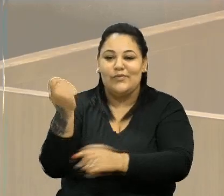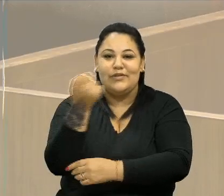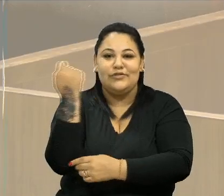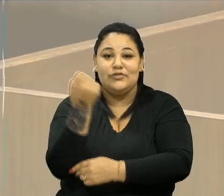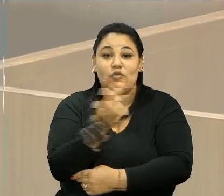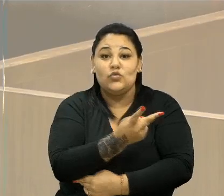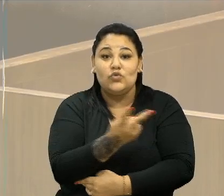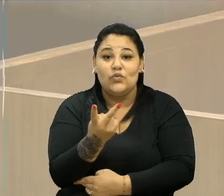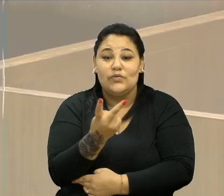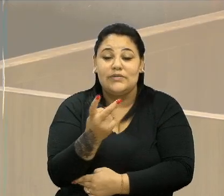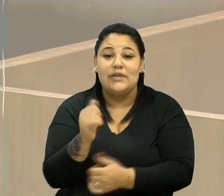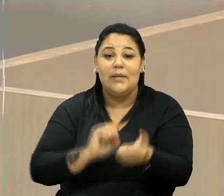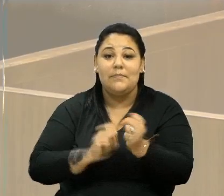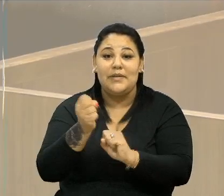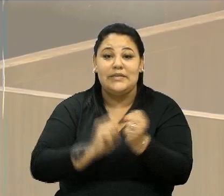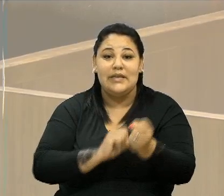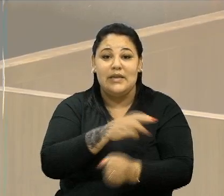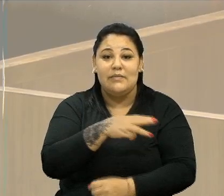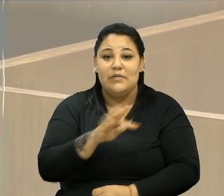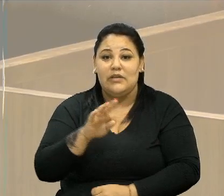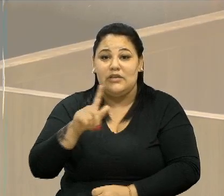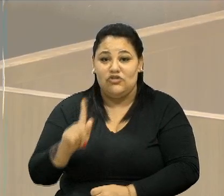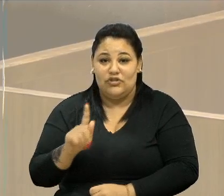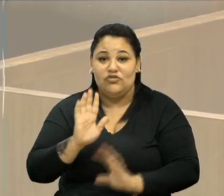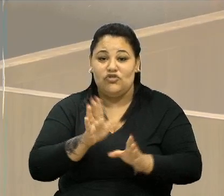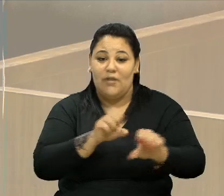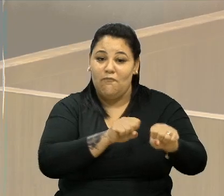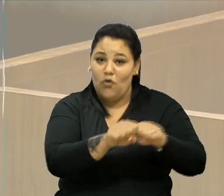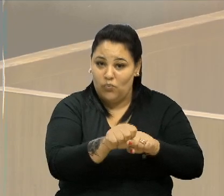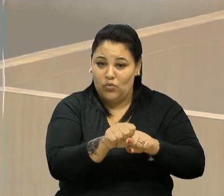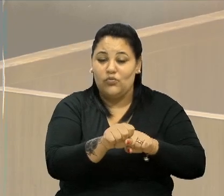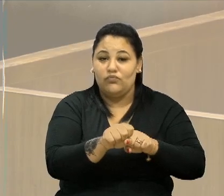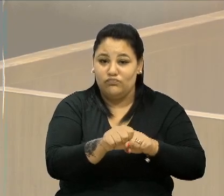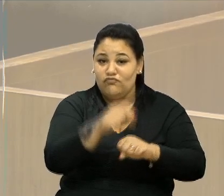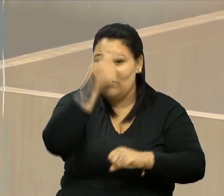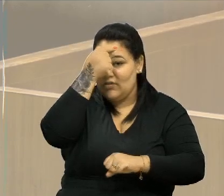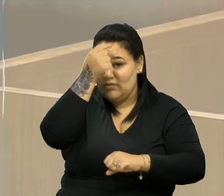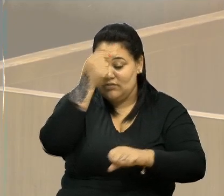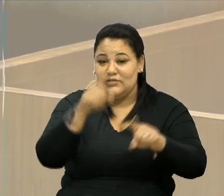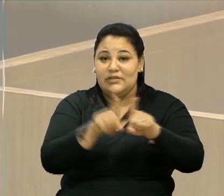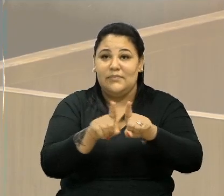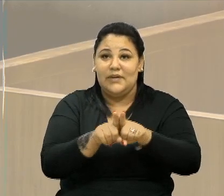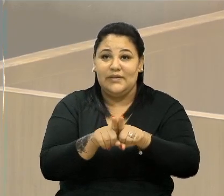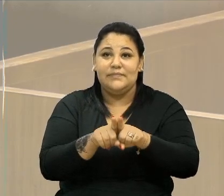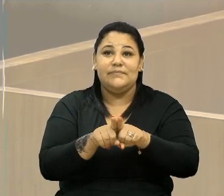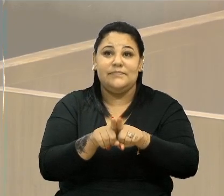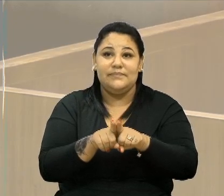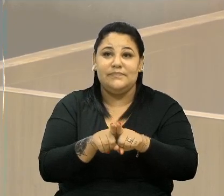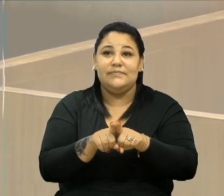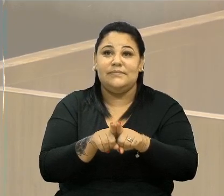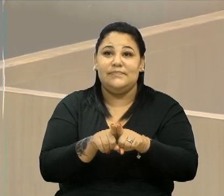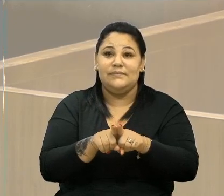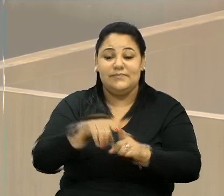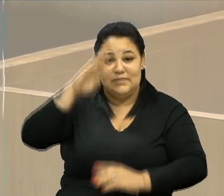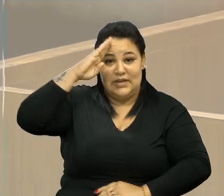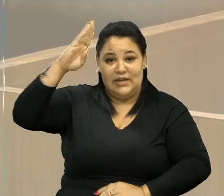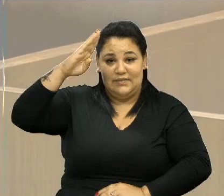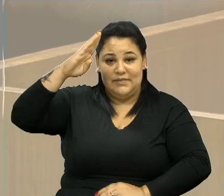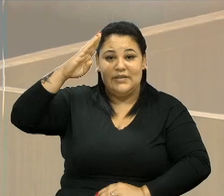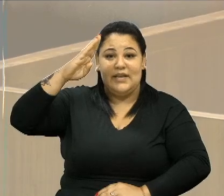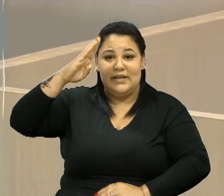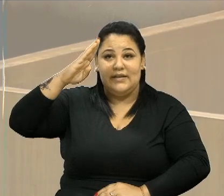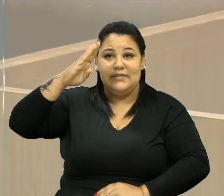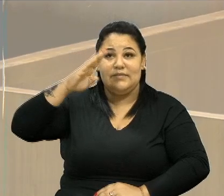MTG. Ele teve cursos superiores, curso de formação de oficiais, Brigada Militar,